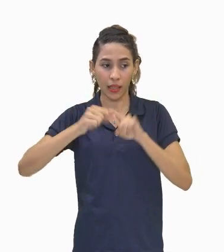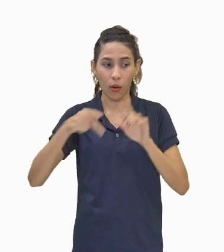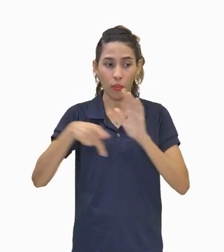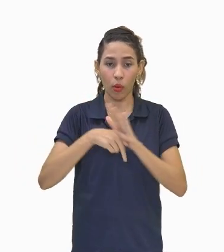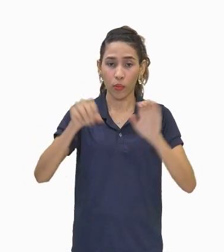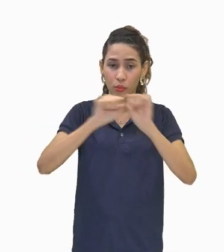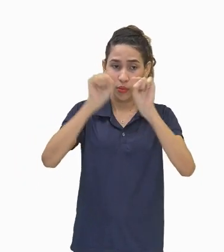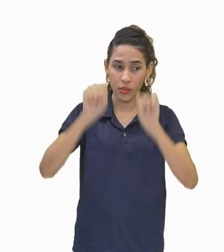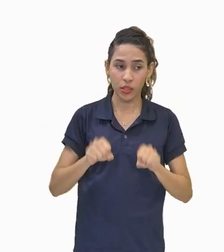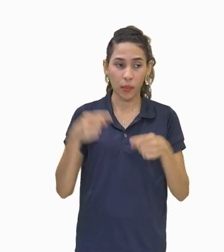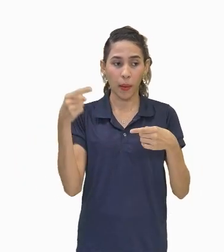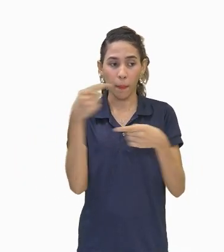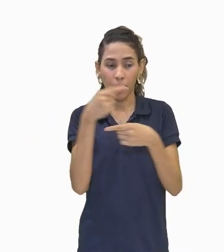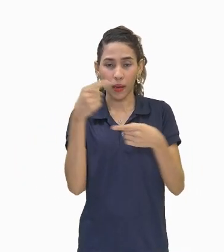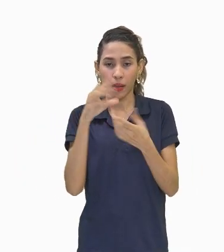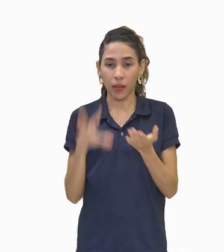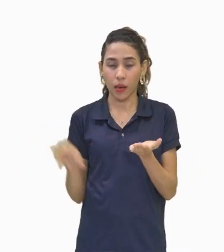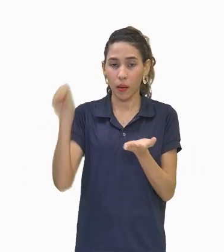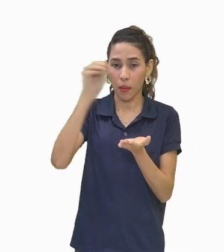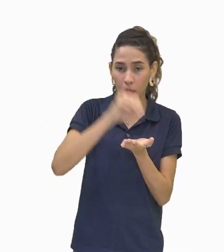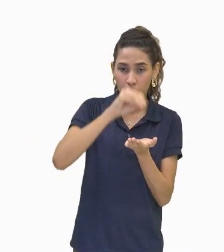não afeta